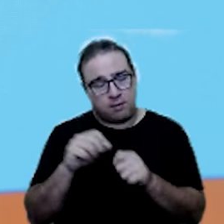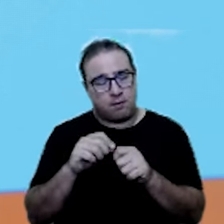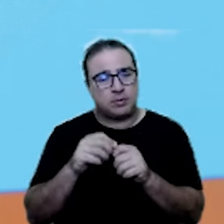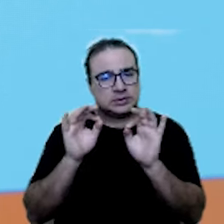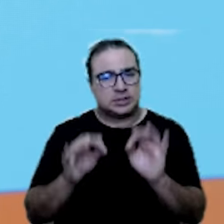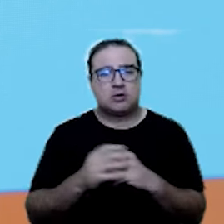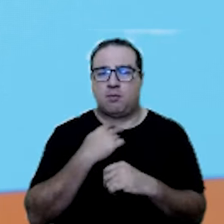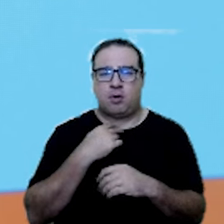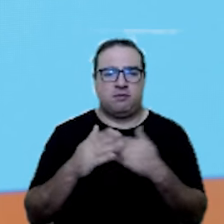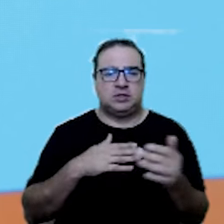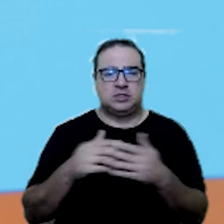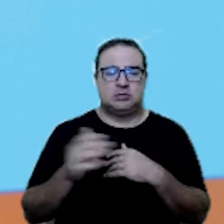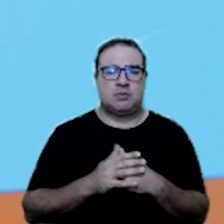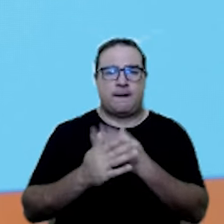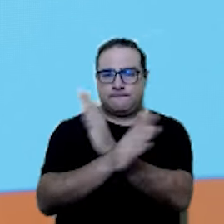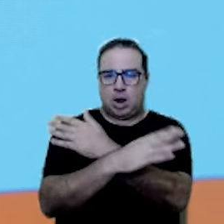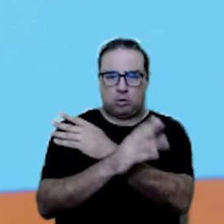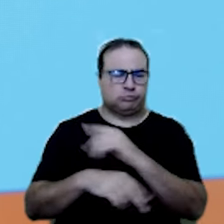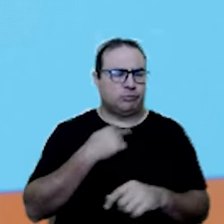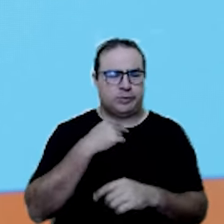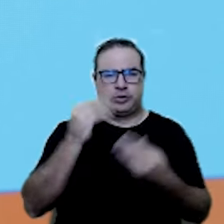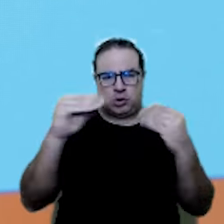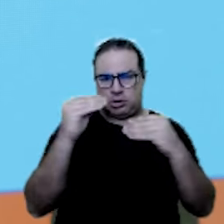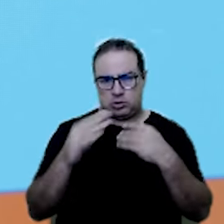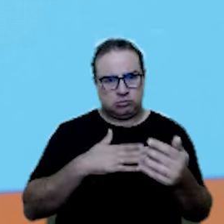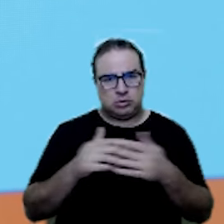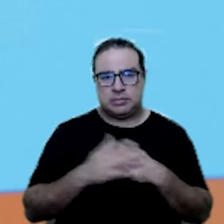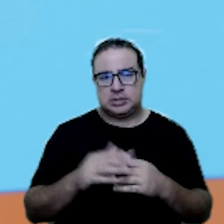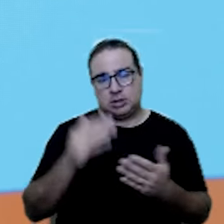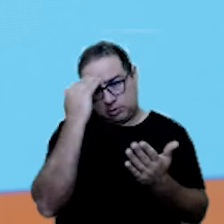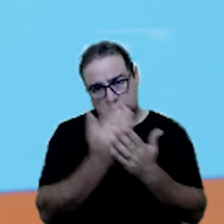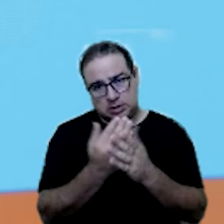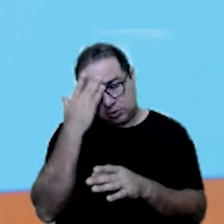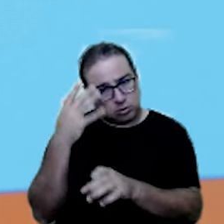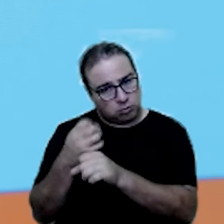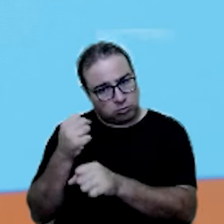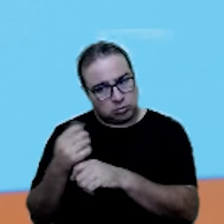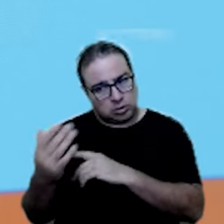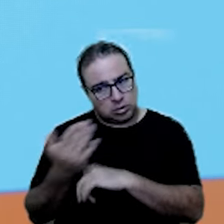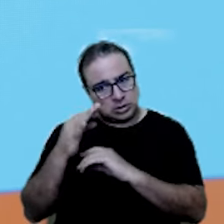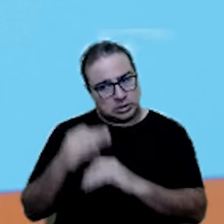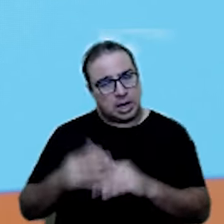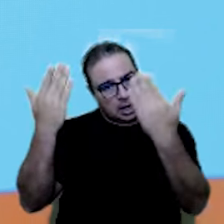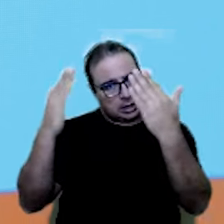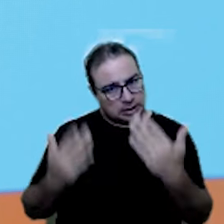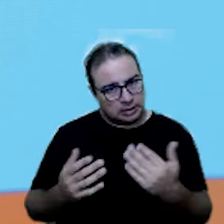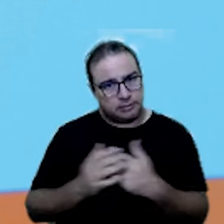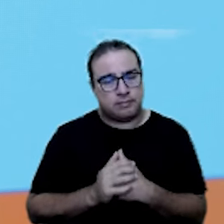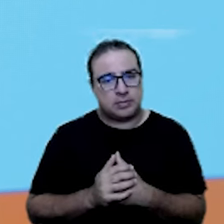saber o que tá fazendo não pode sair emitindo de qualquer jeito não pode sair preenchendo de qualquer jeito precisa do contador para dar esse apoio e a